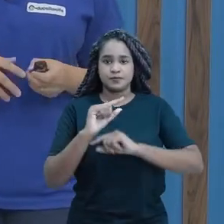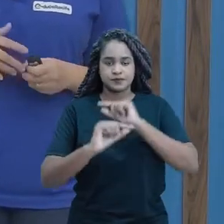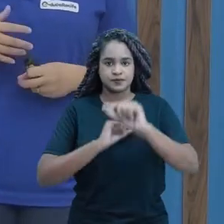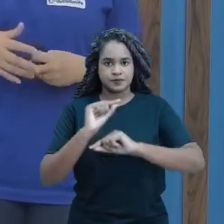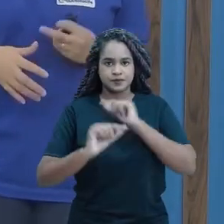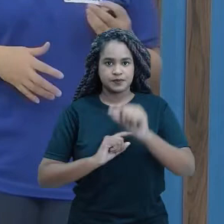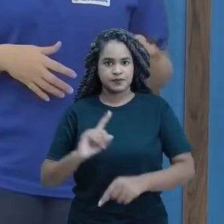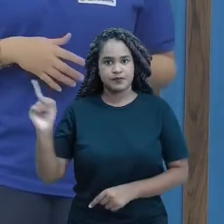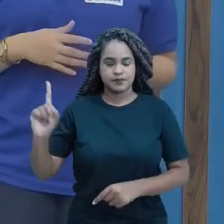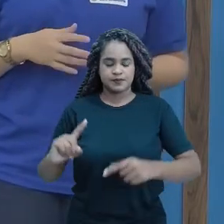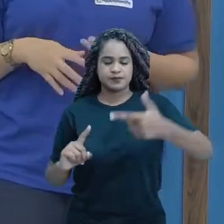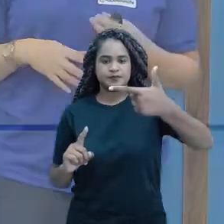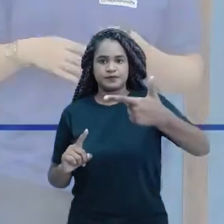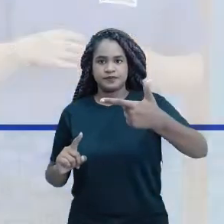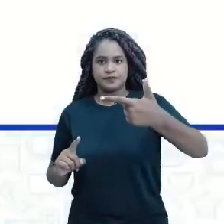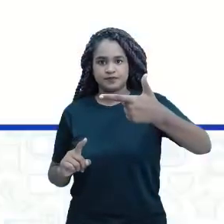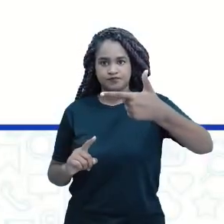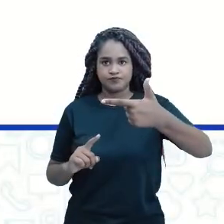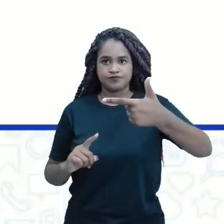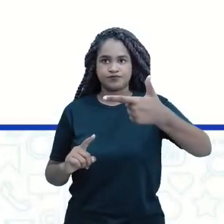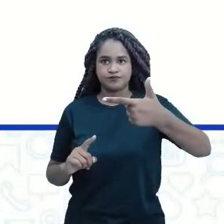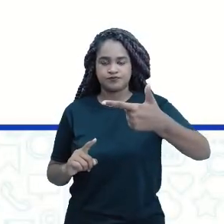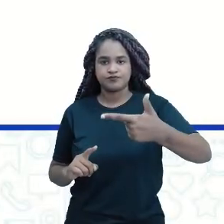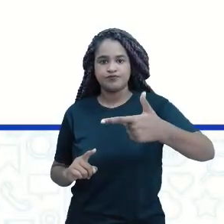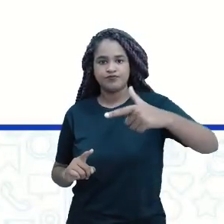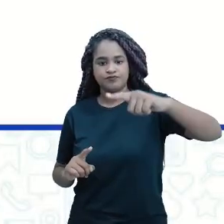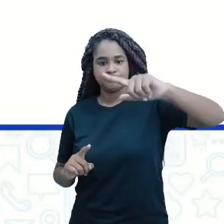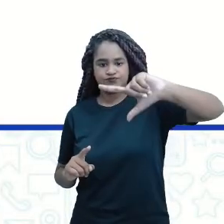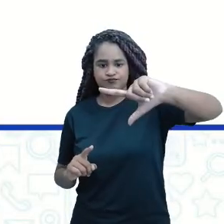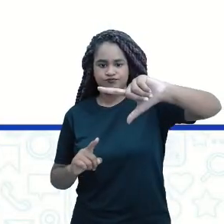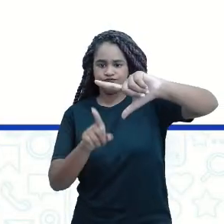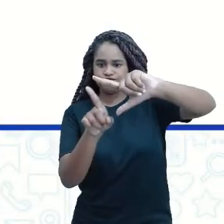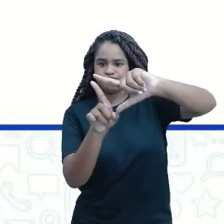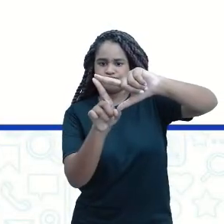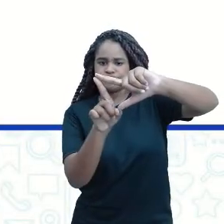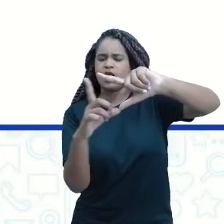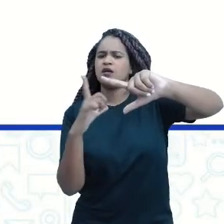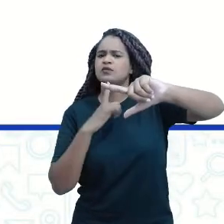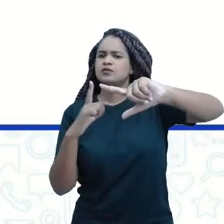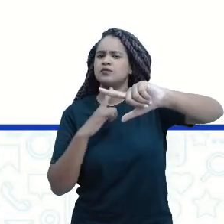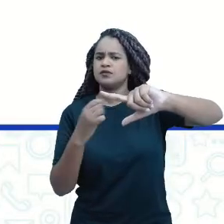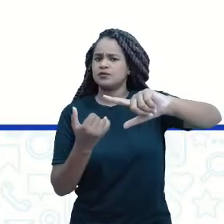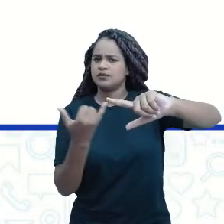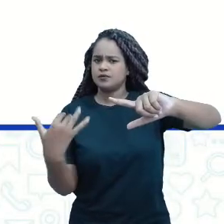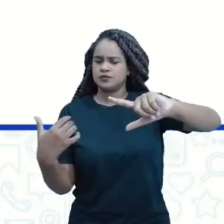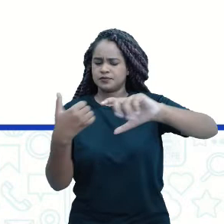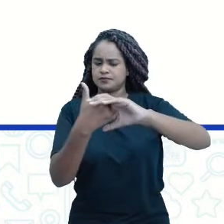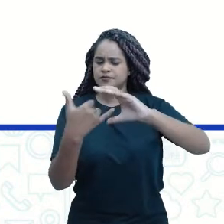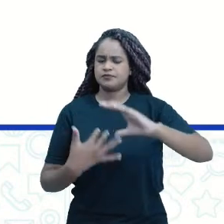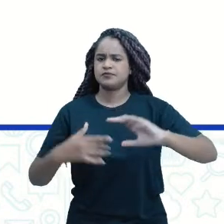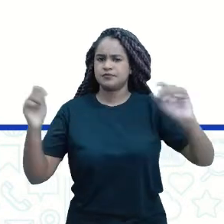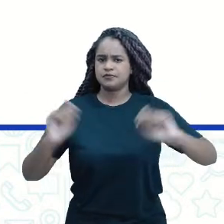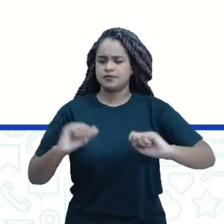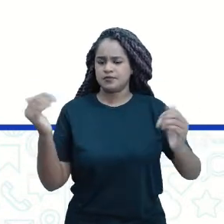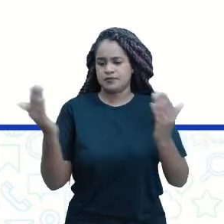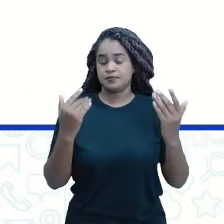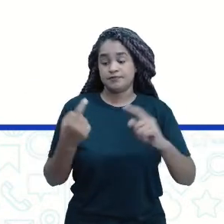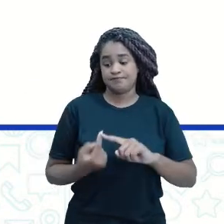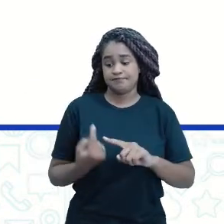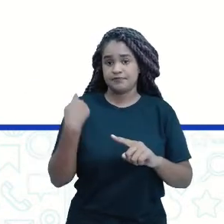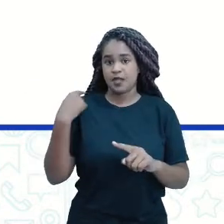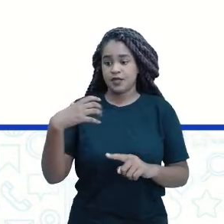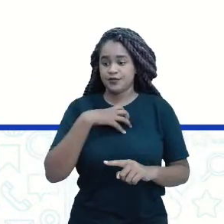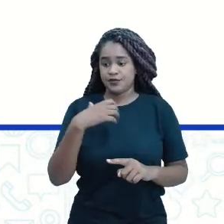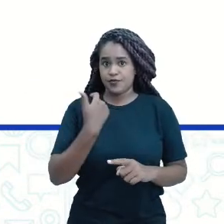jeito, existem alguns elementos que dá para a gente começar a comparar. A gente começa a pensar que nos jeitos anteriores, nas